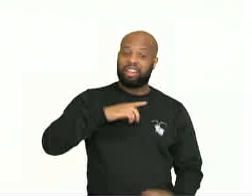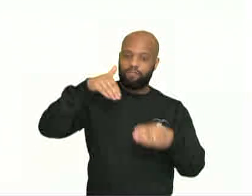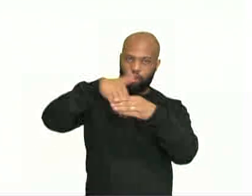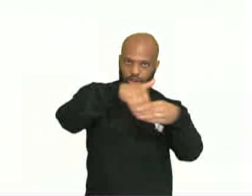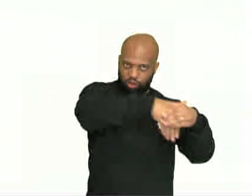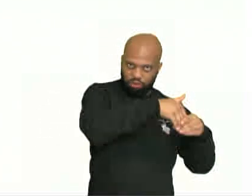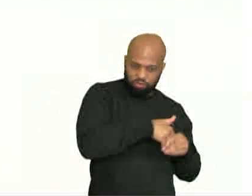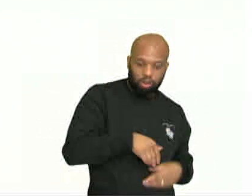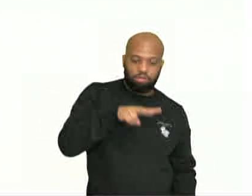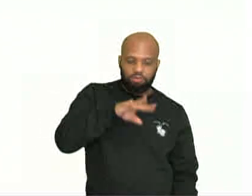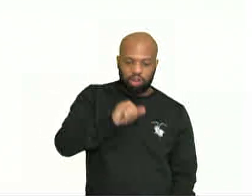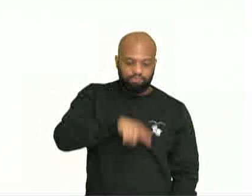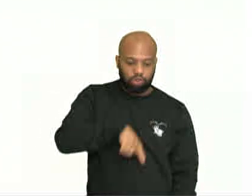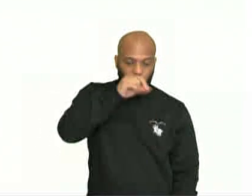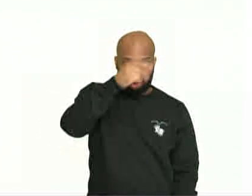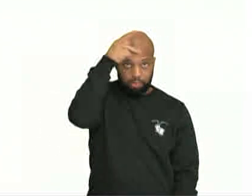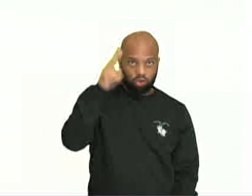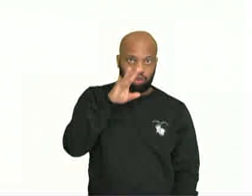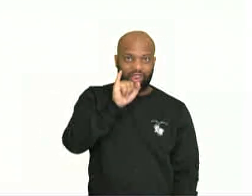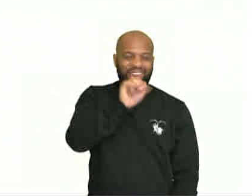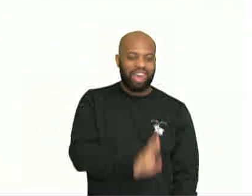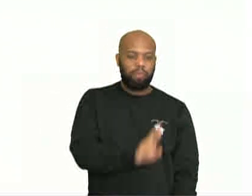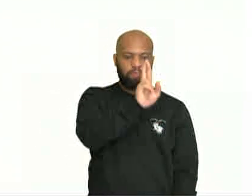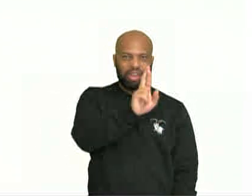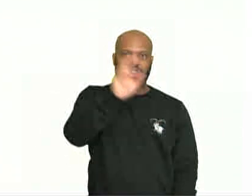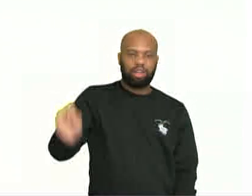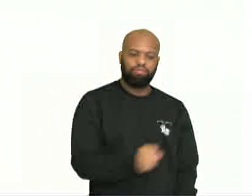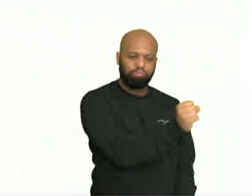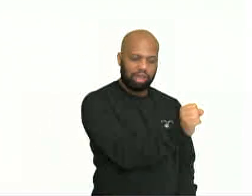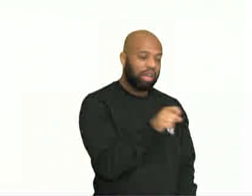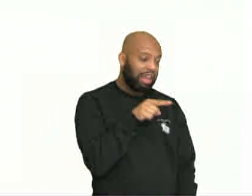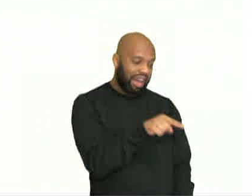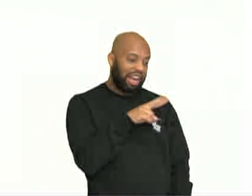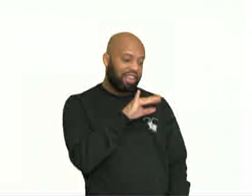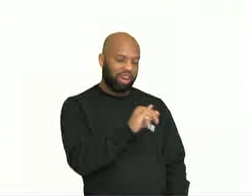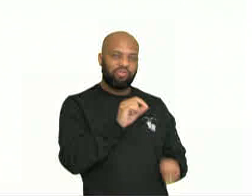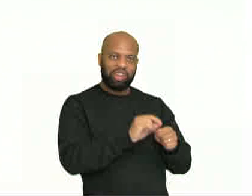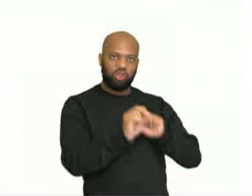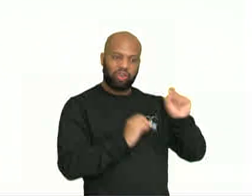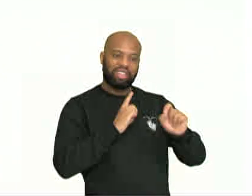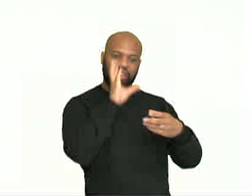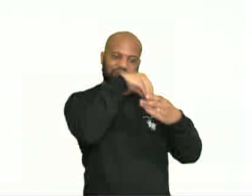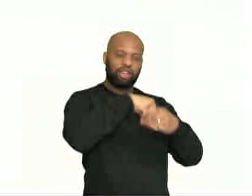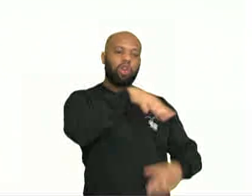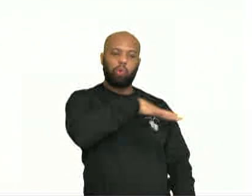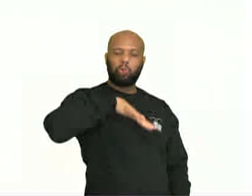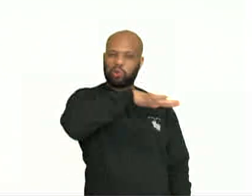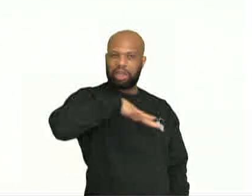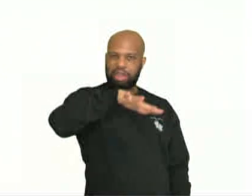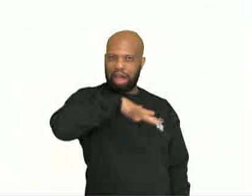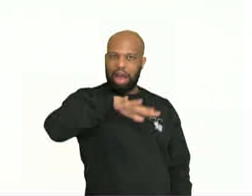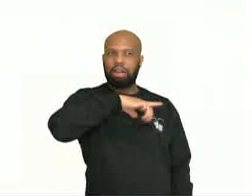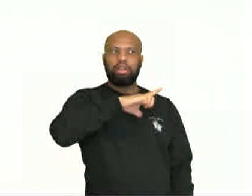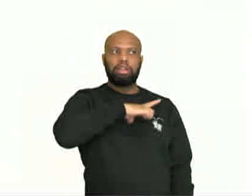de representantes e esses representantes executam dentro dos cenários